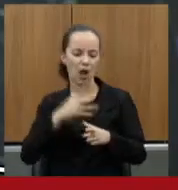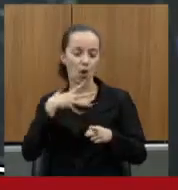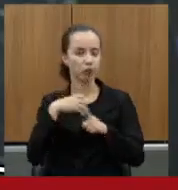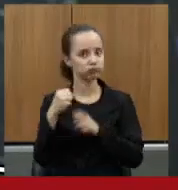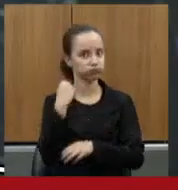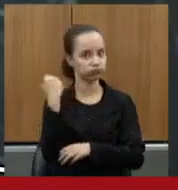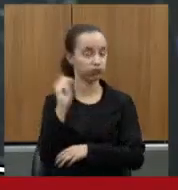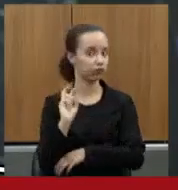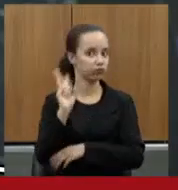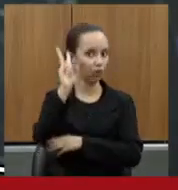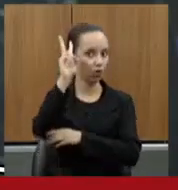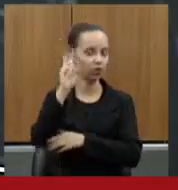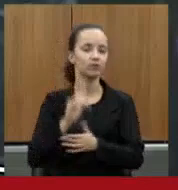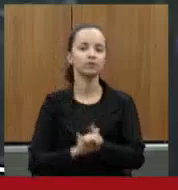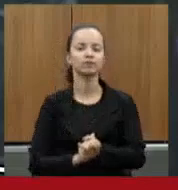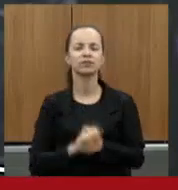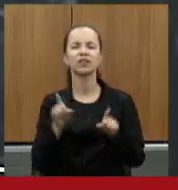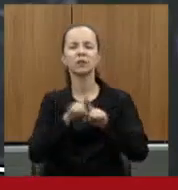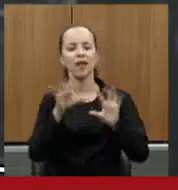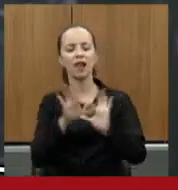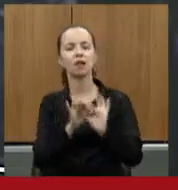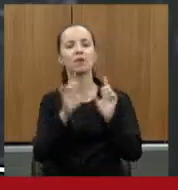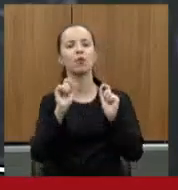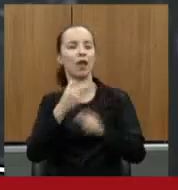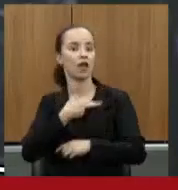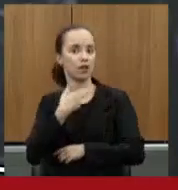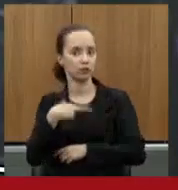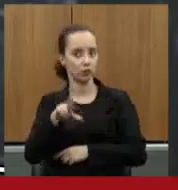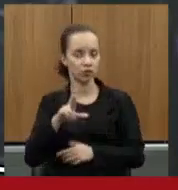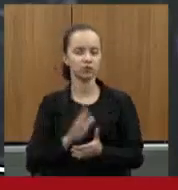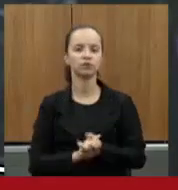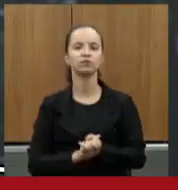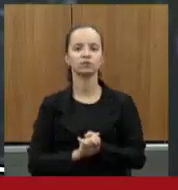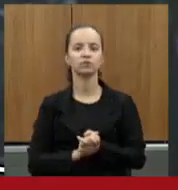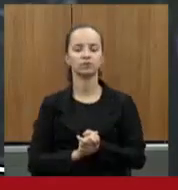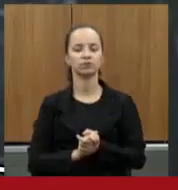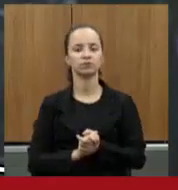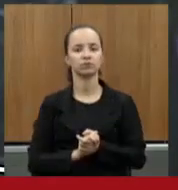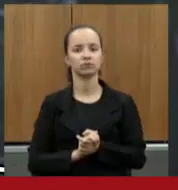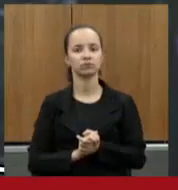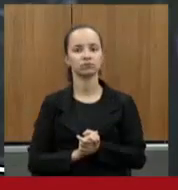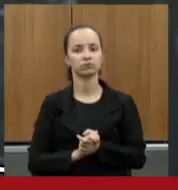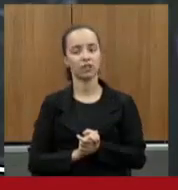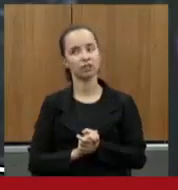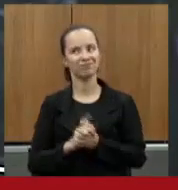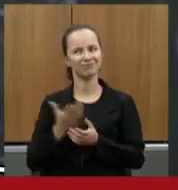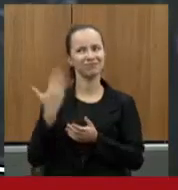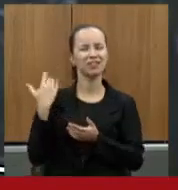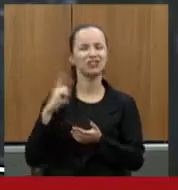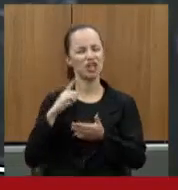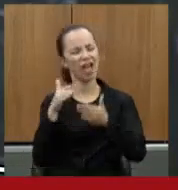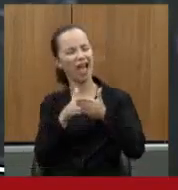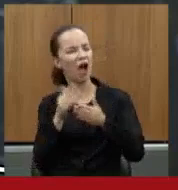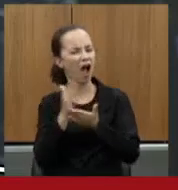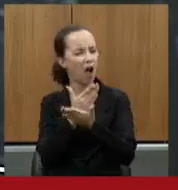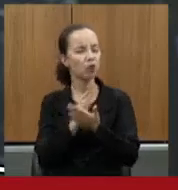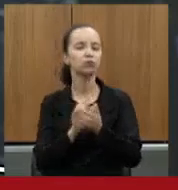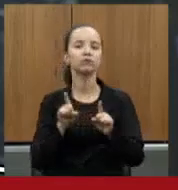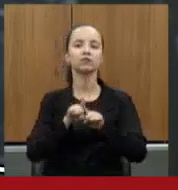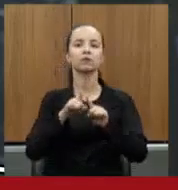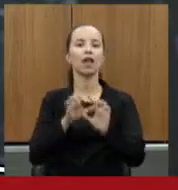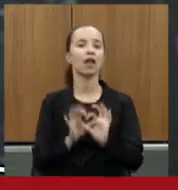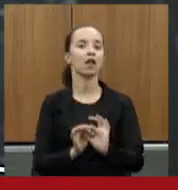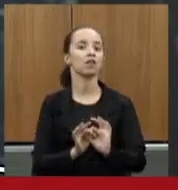povo. A liberdade religiosa, com certas restrições. A abolição da